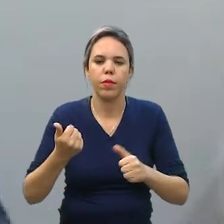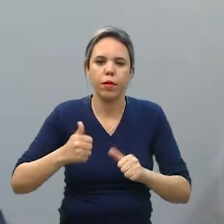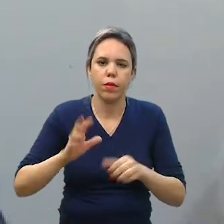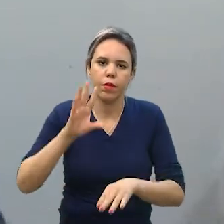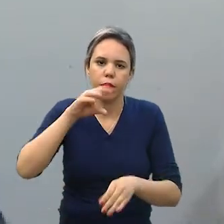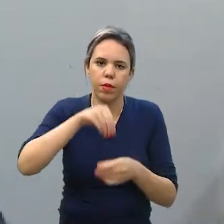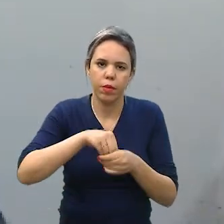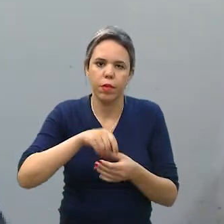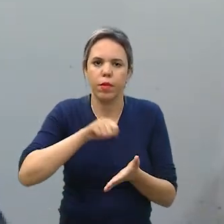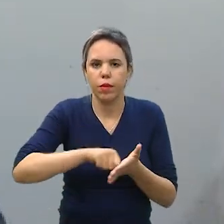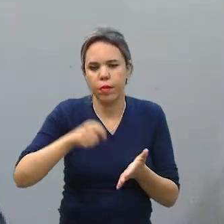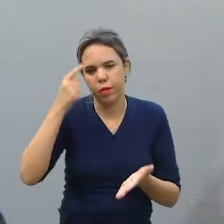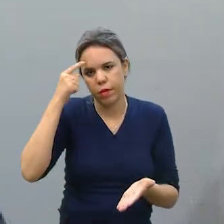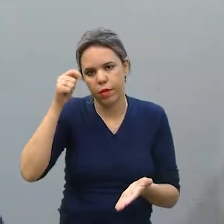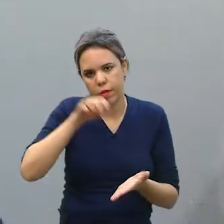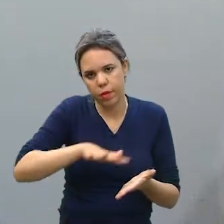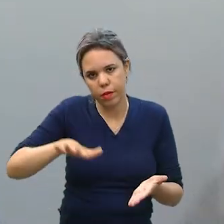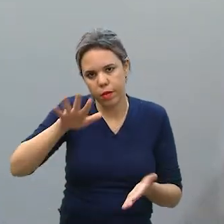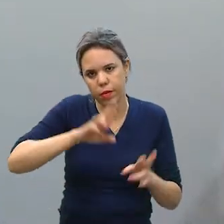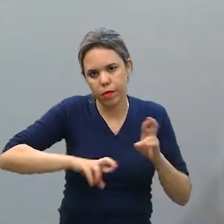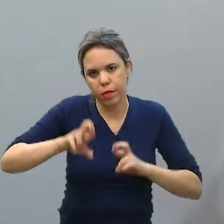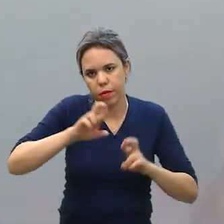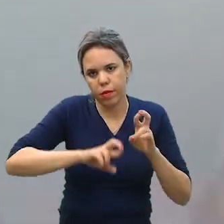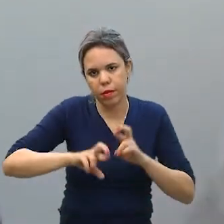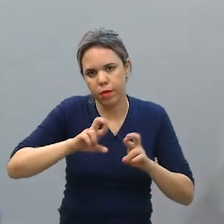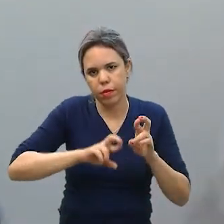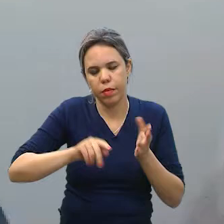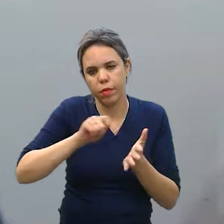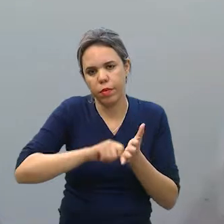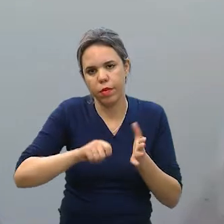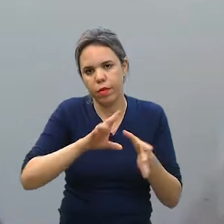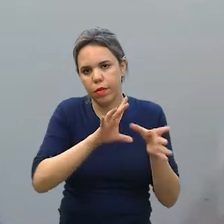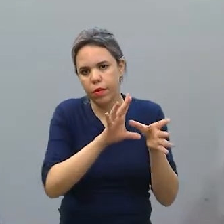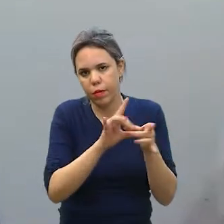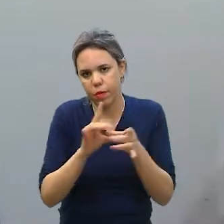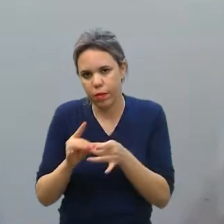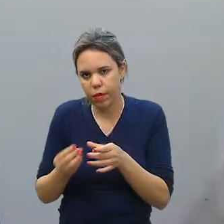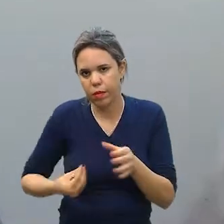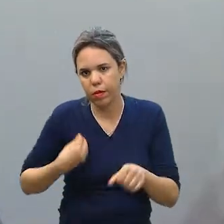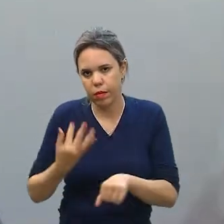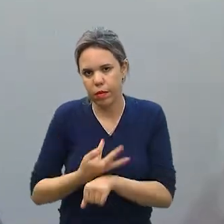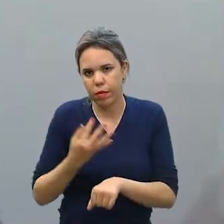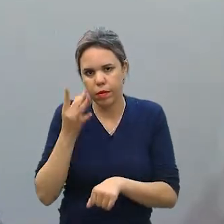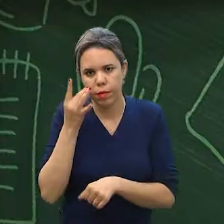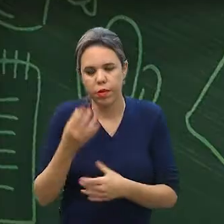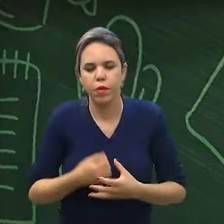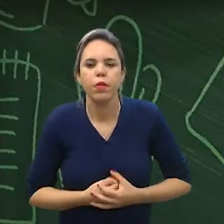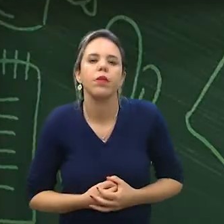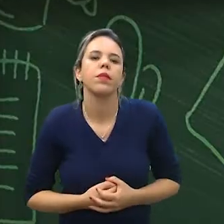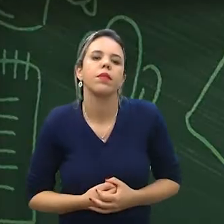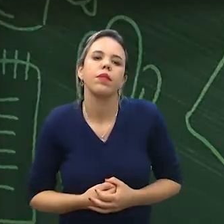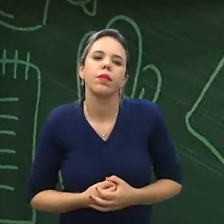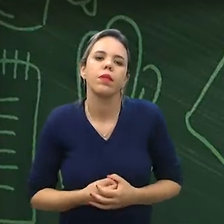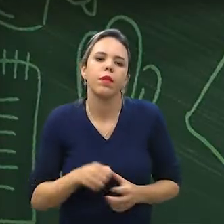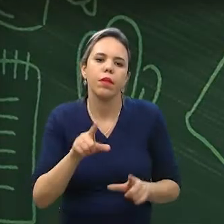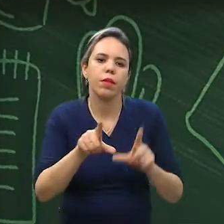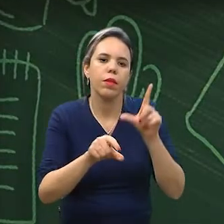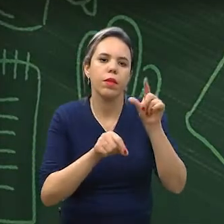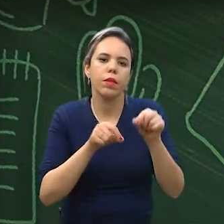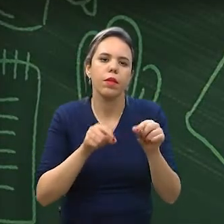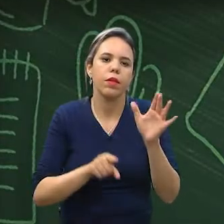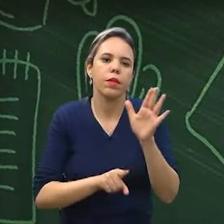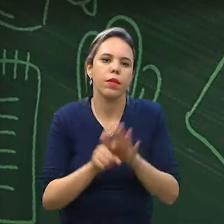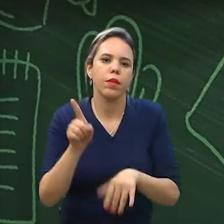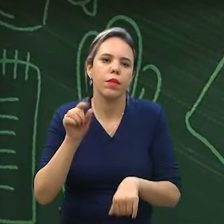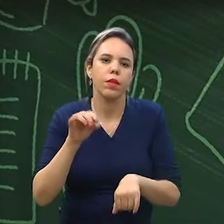abarcadas dentro dessa ideia geral, de análise da obra a partir de todo o contexto em que ela está presente. Bom, eu separei algumas dicas